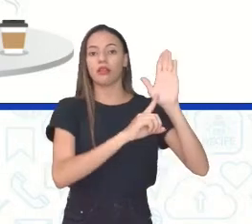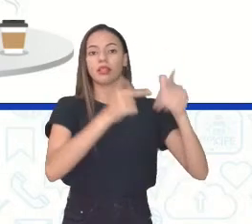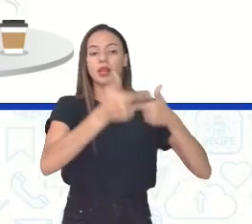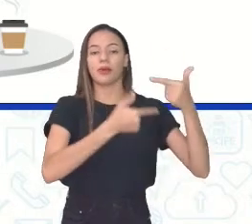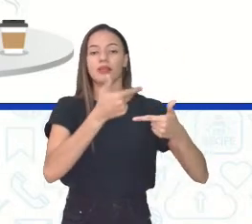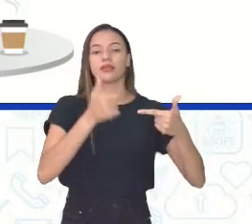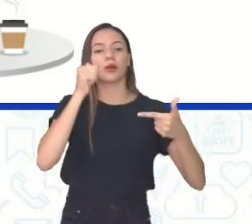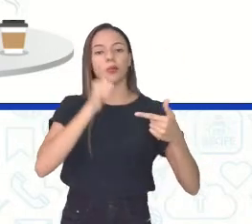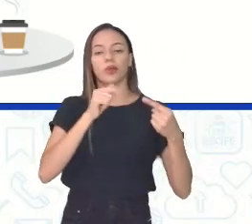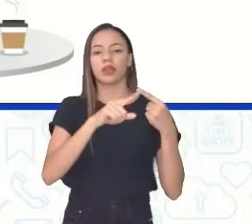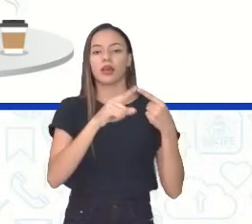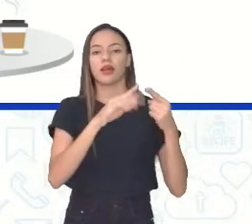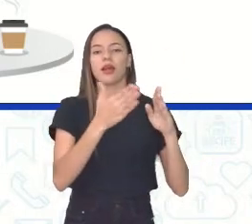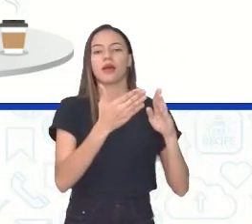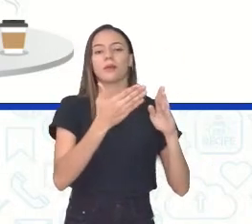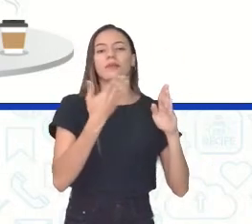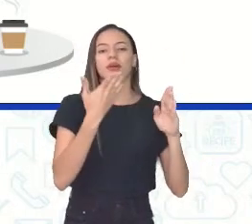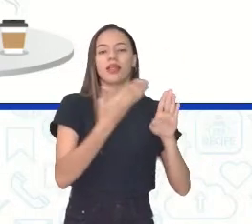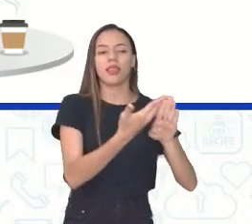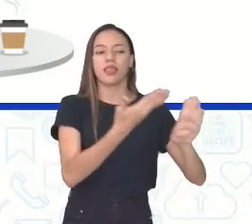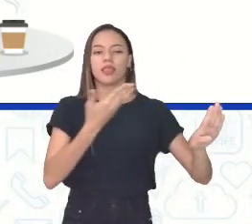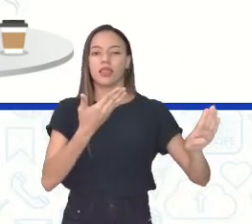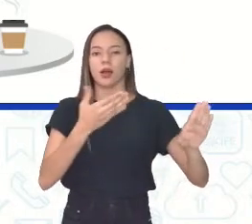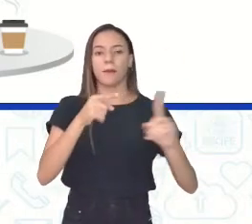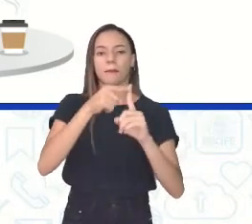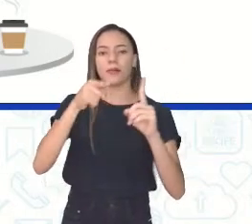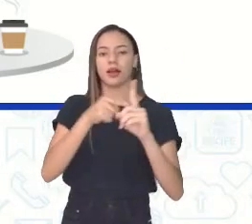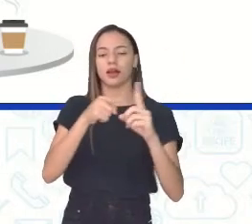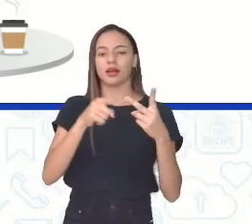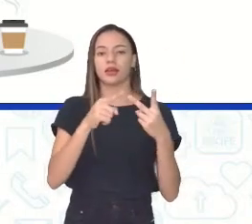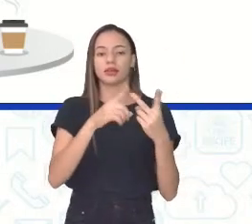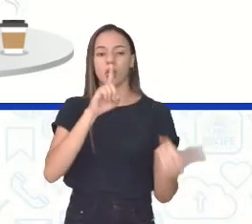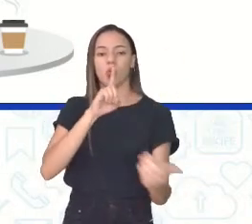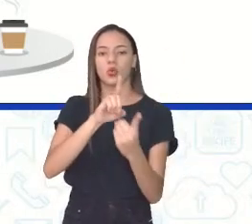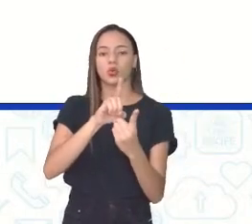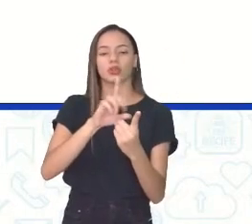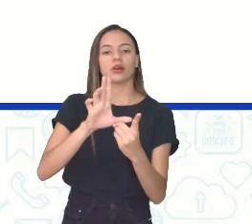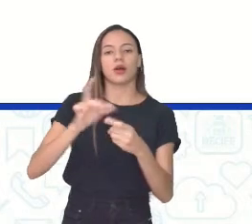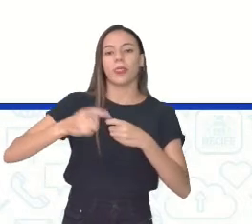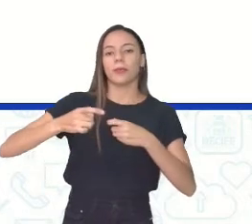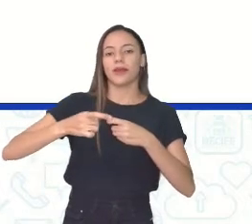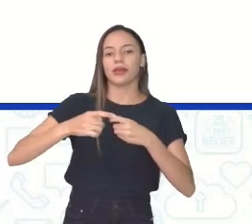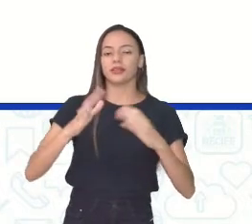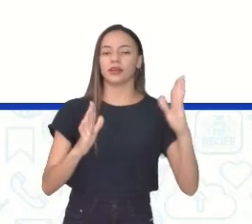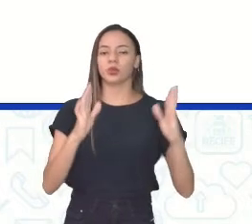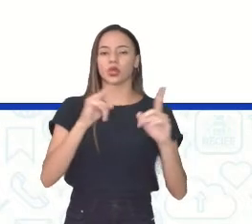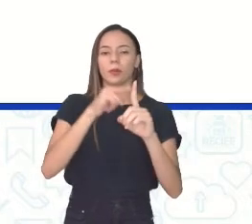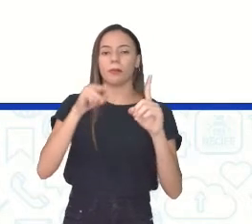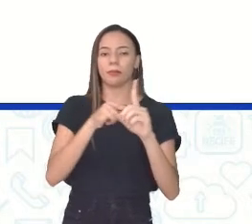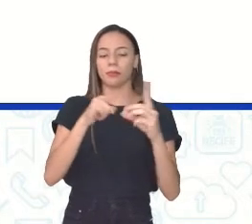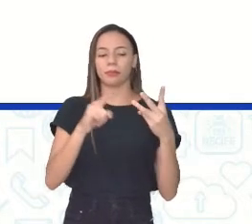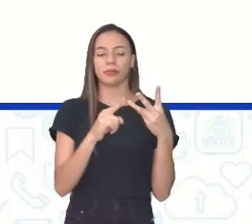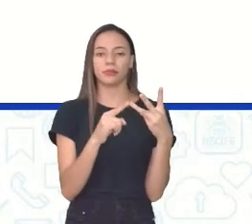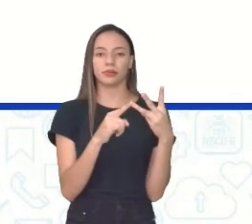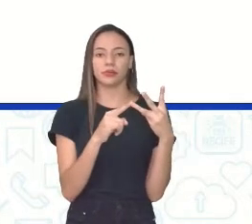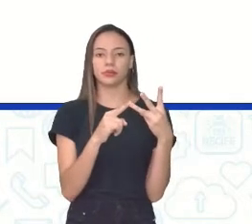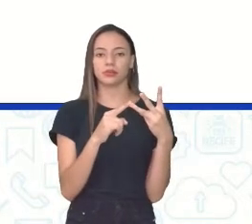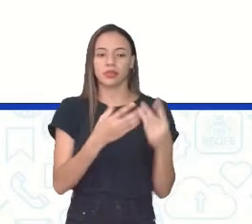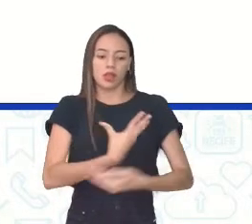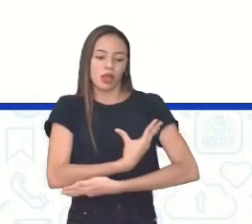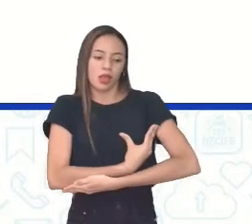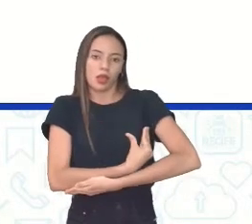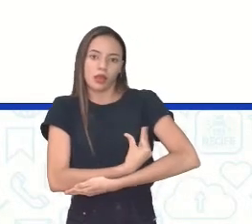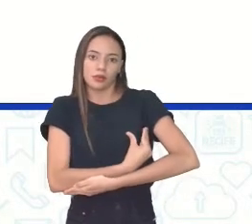1. Licença maternidade. 2. Consulta médica durante a gestão. 3. Período de